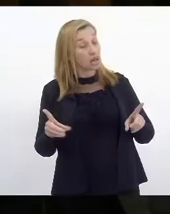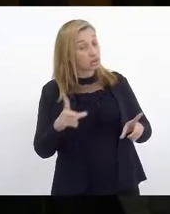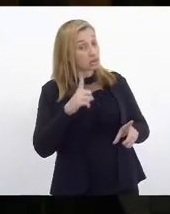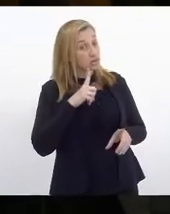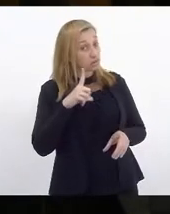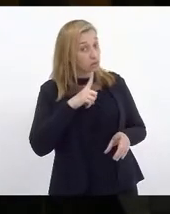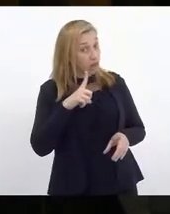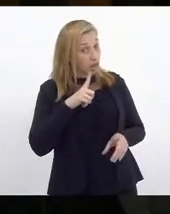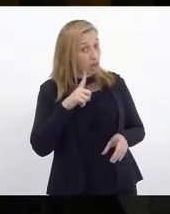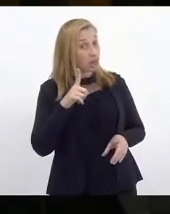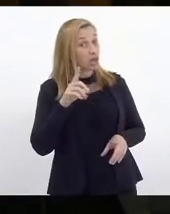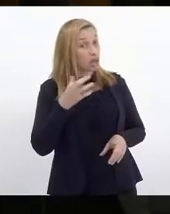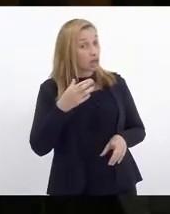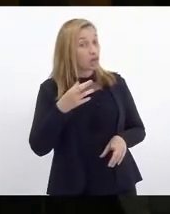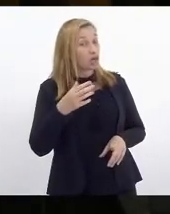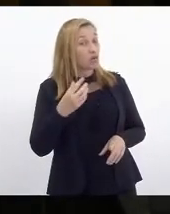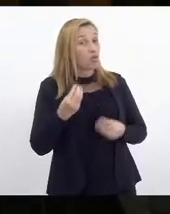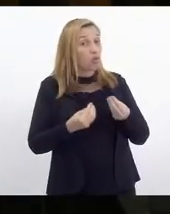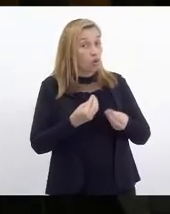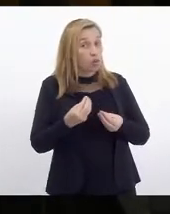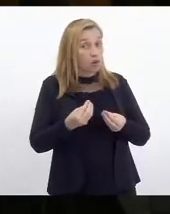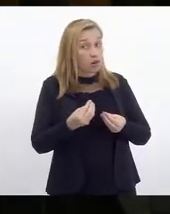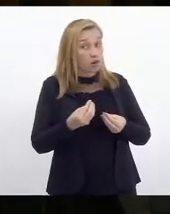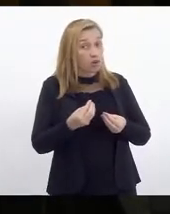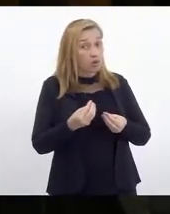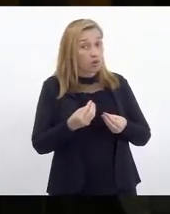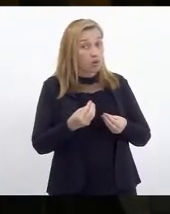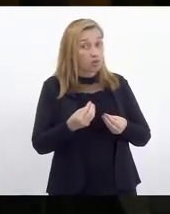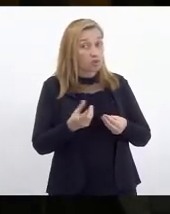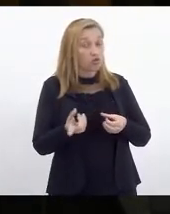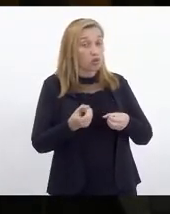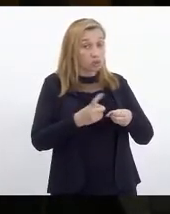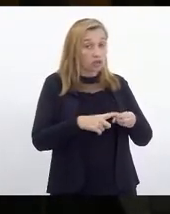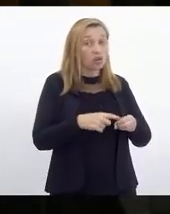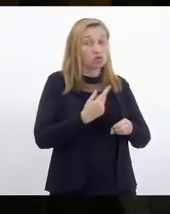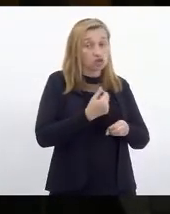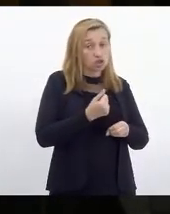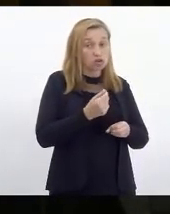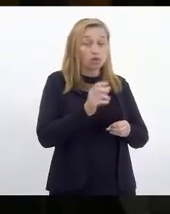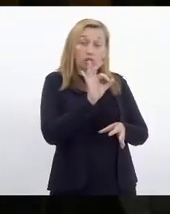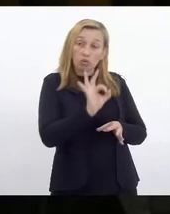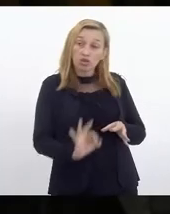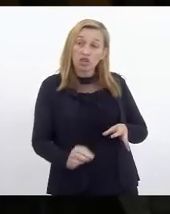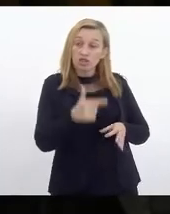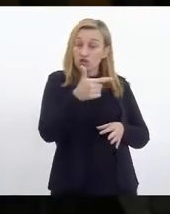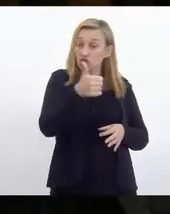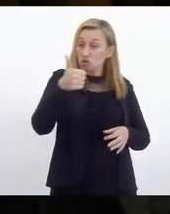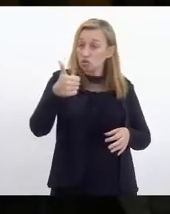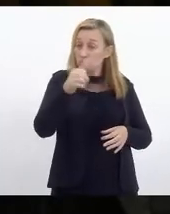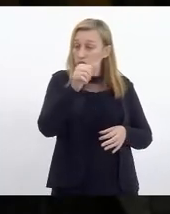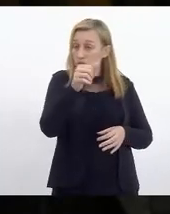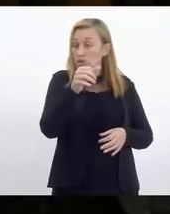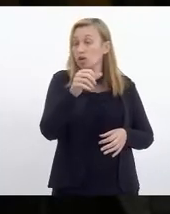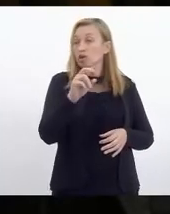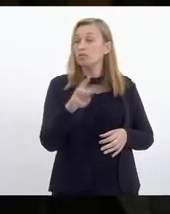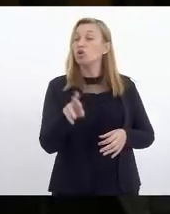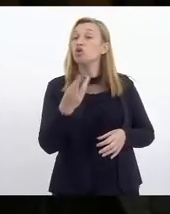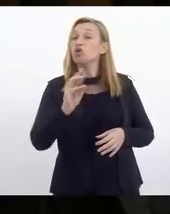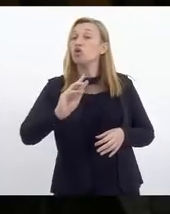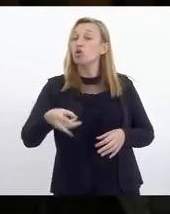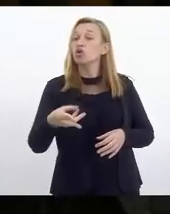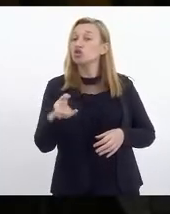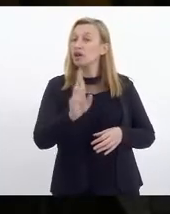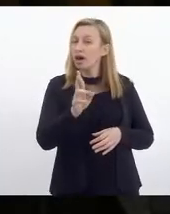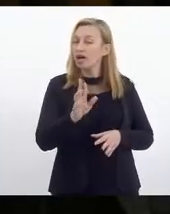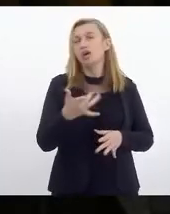créditos possíveis de ser recuperado num percentual de 21 bilhões de reais. Eu posso